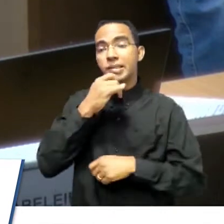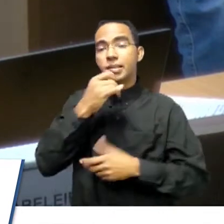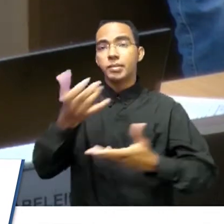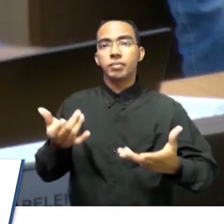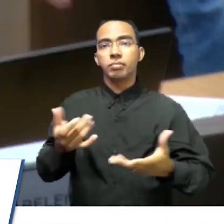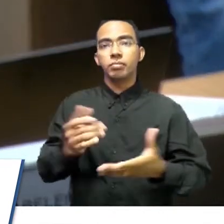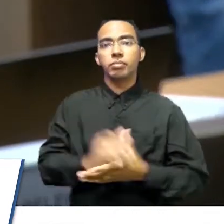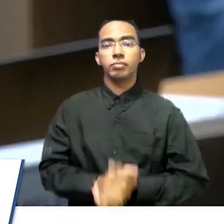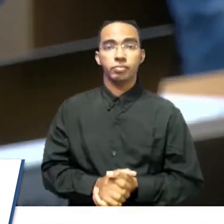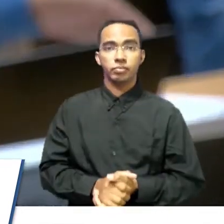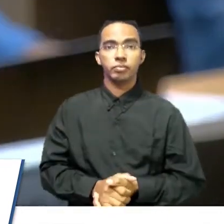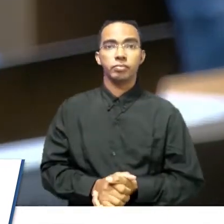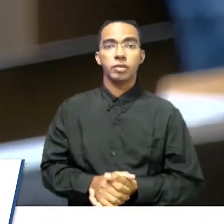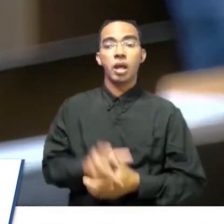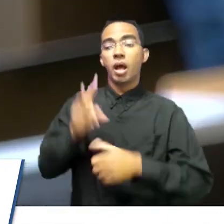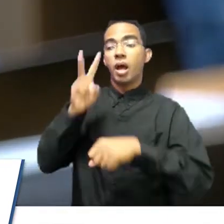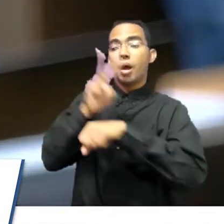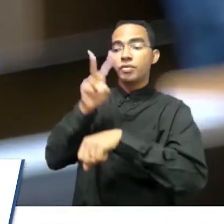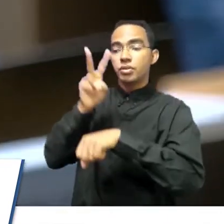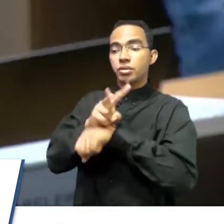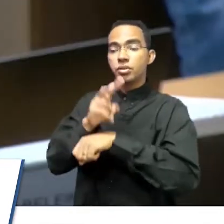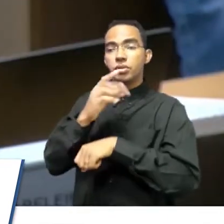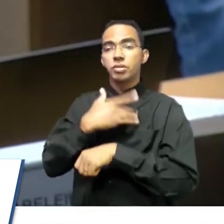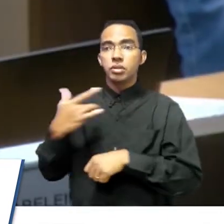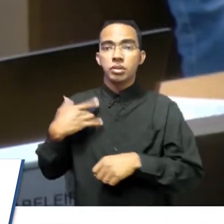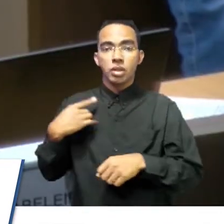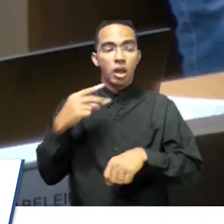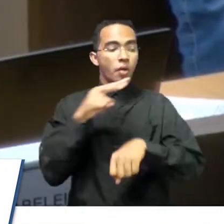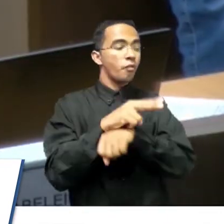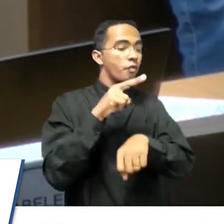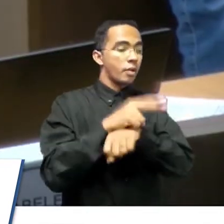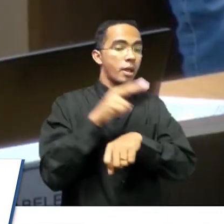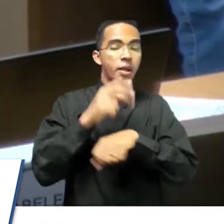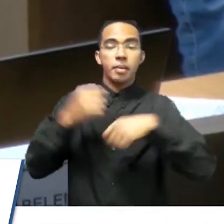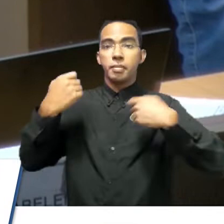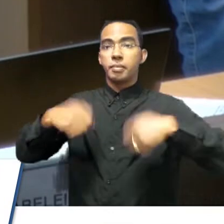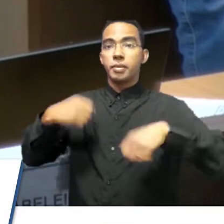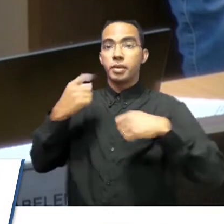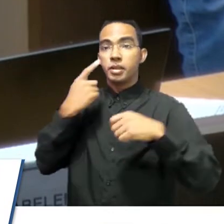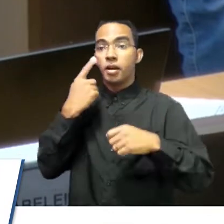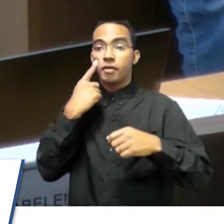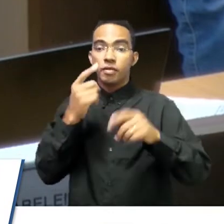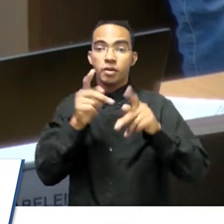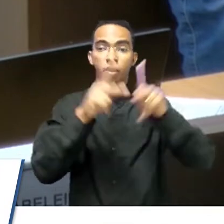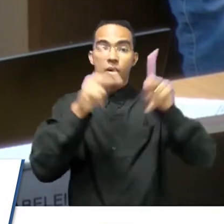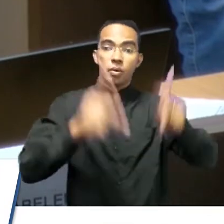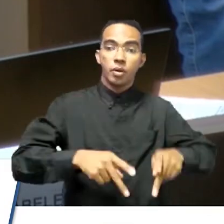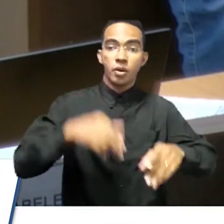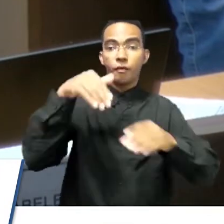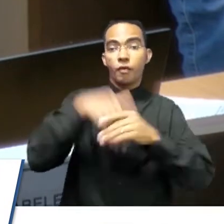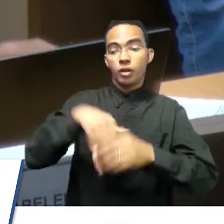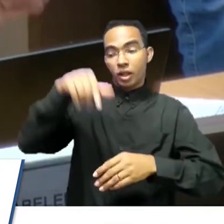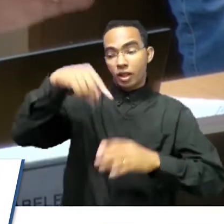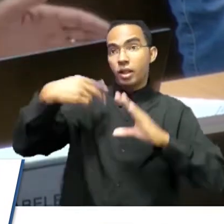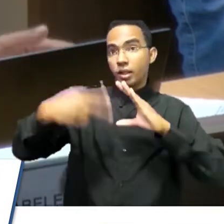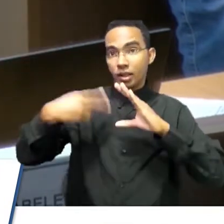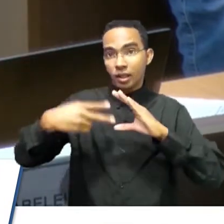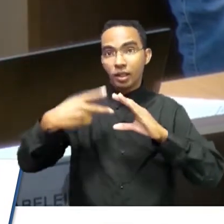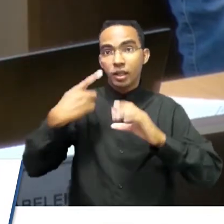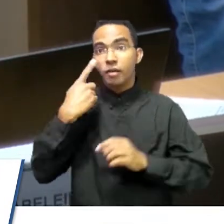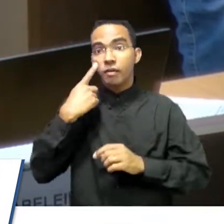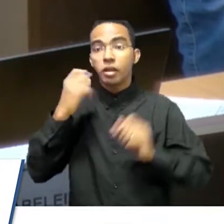a Vigilância Sanitária, quem fiscaliza, tem que pegar os projetos que é votado nessa casa e ver aquilo que pode